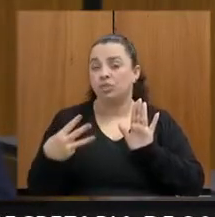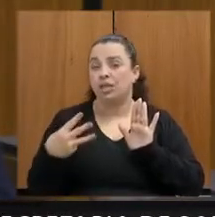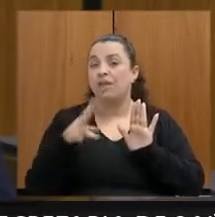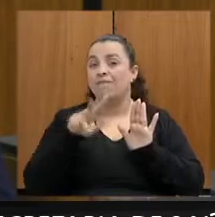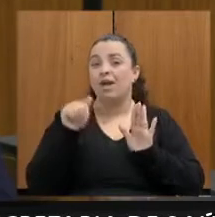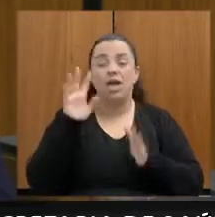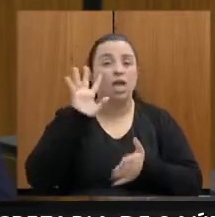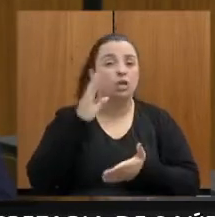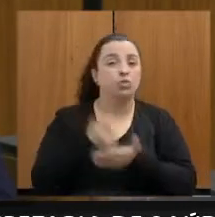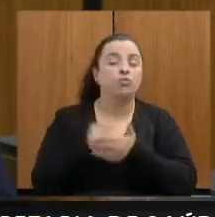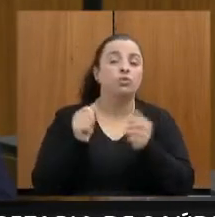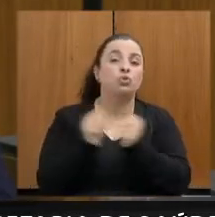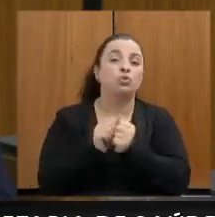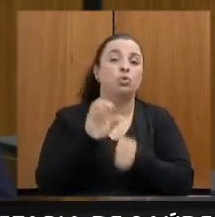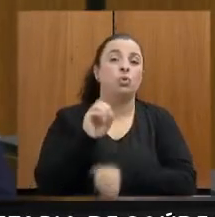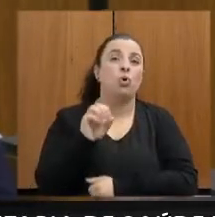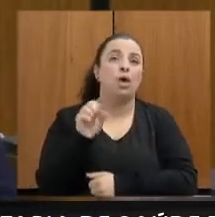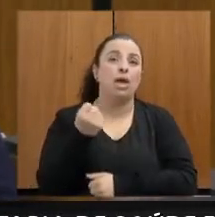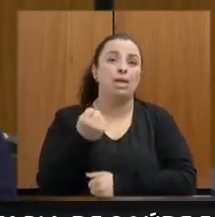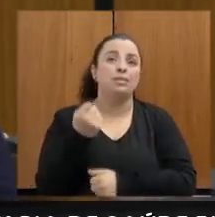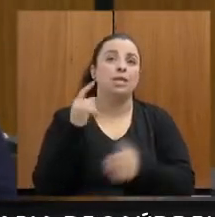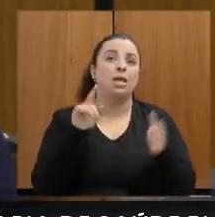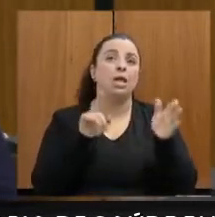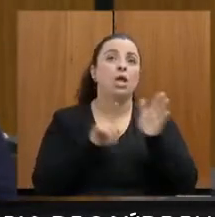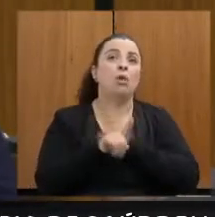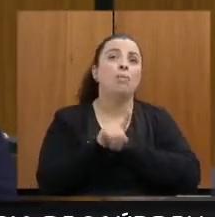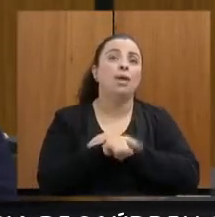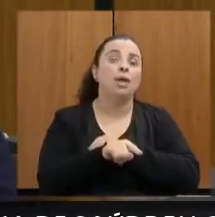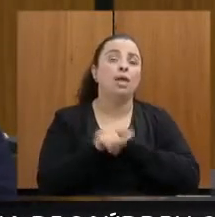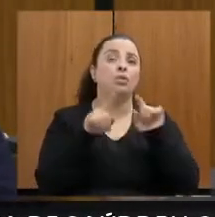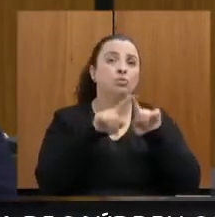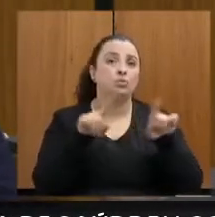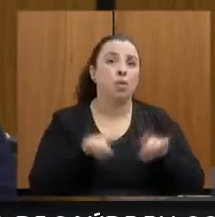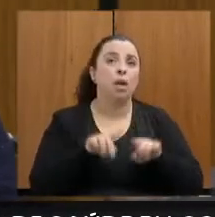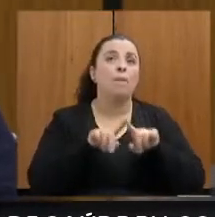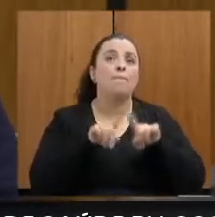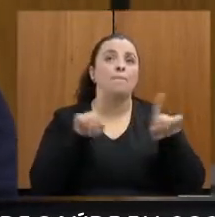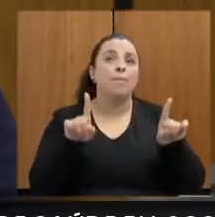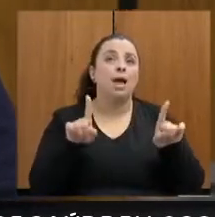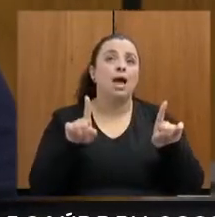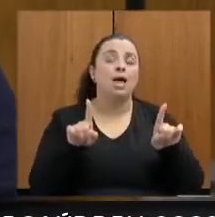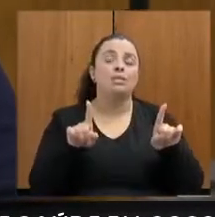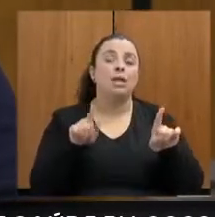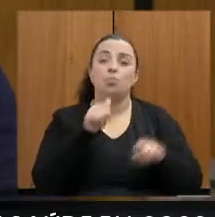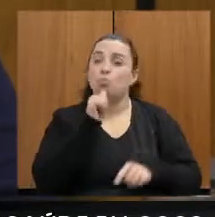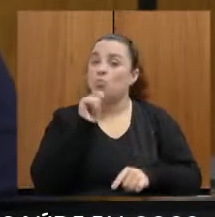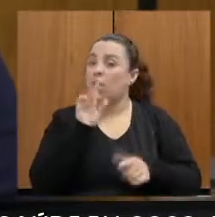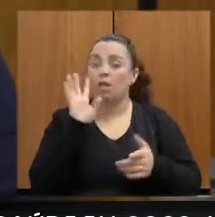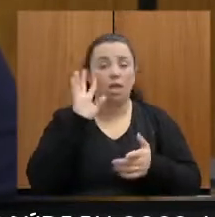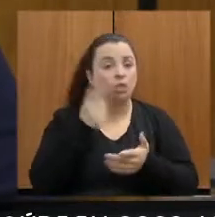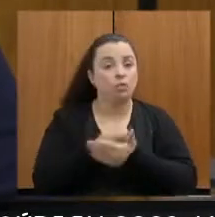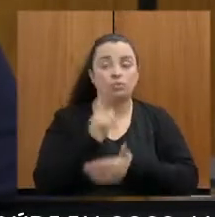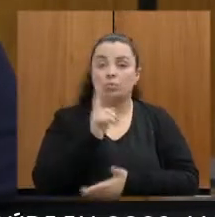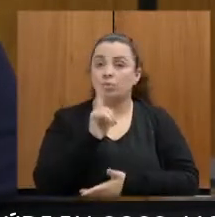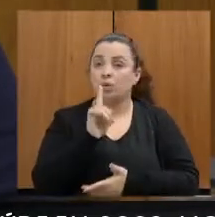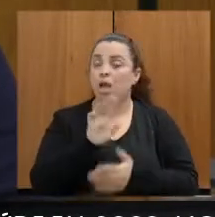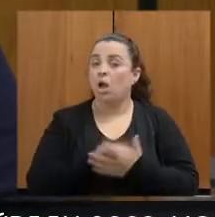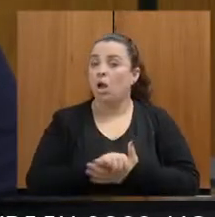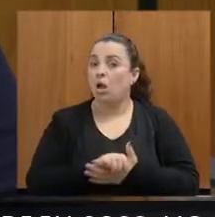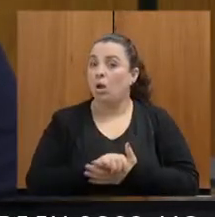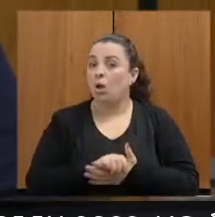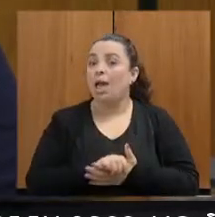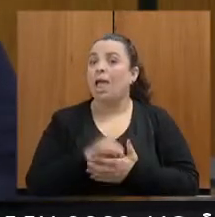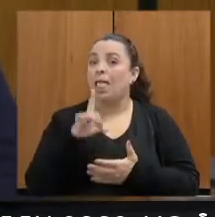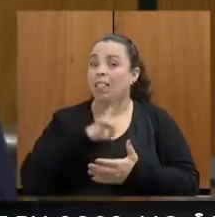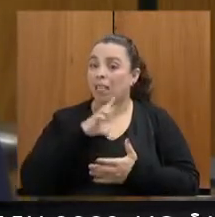esse em que Pese eu não fiz uma pergunta sobre servidores mas a situação dos Servidores não tá resolvido muito pelo contrário está